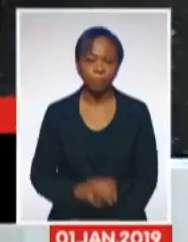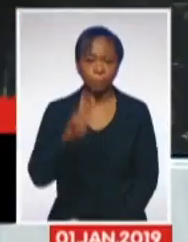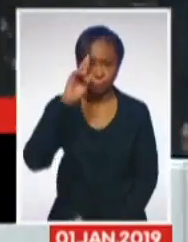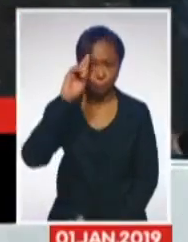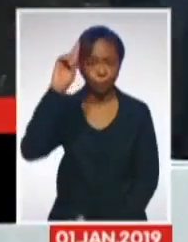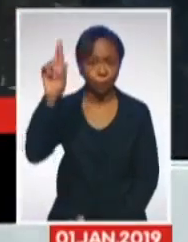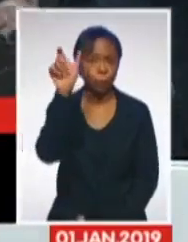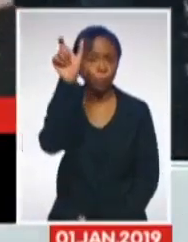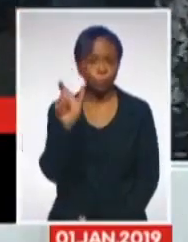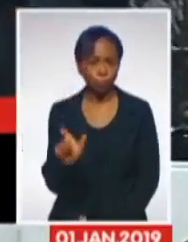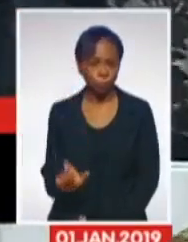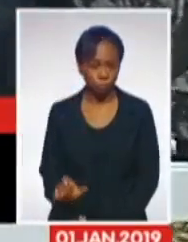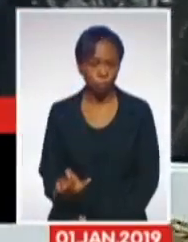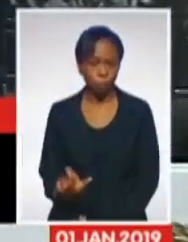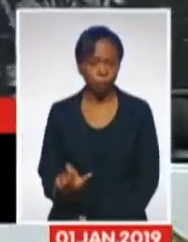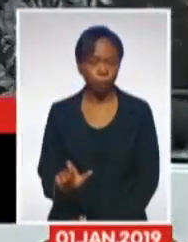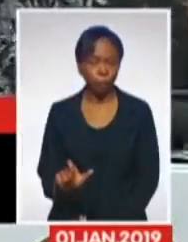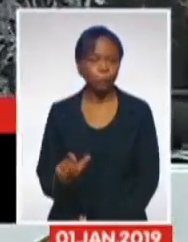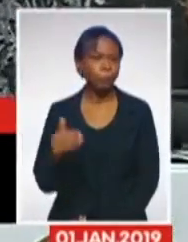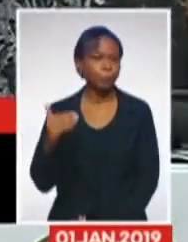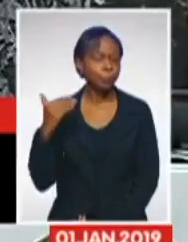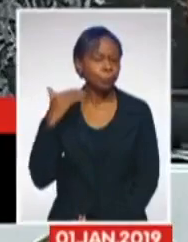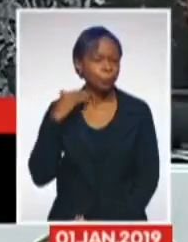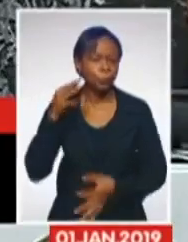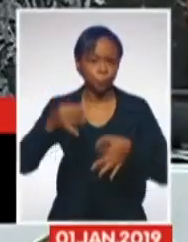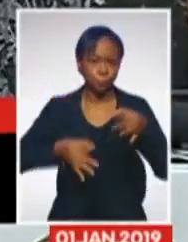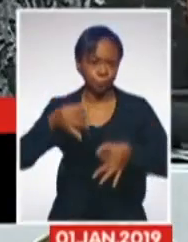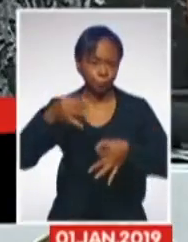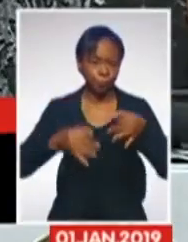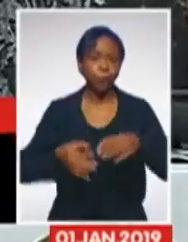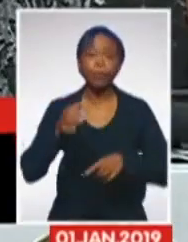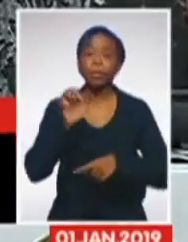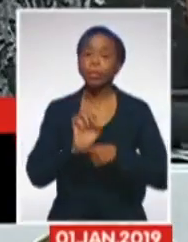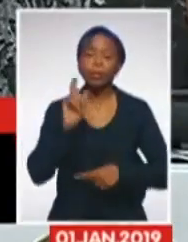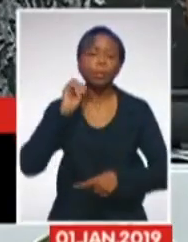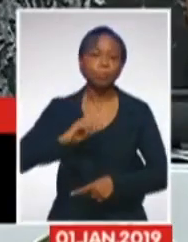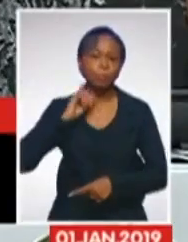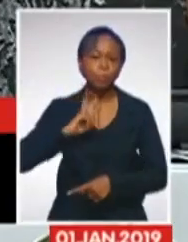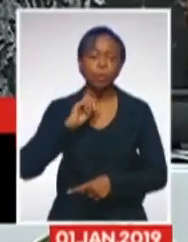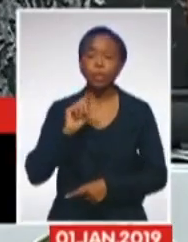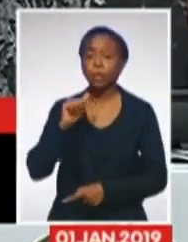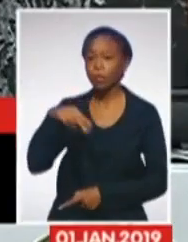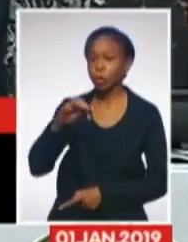Excelentíssimo senhor Procurador-Geral de Justiça do Estado de Minas Gerais, Antônio Sérgio Toné.